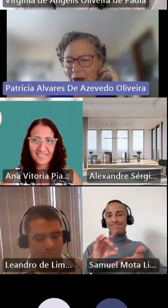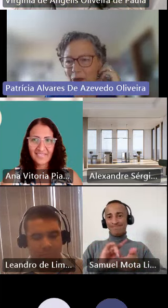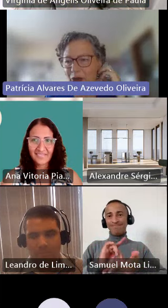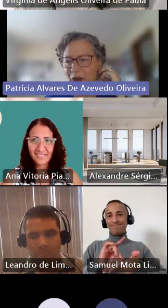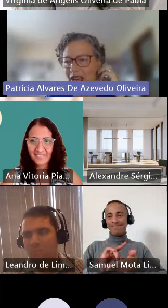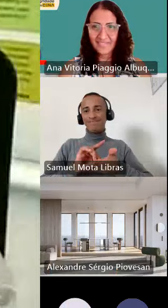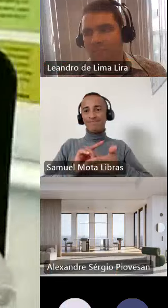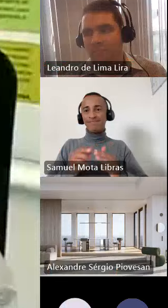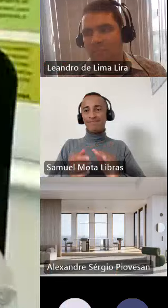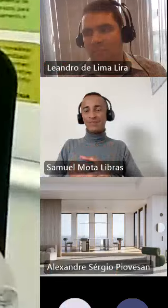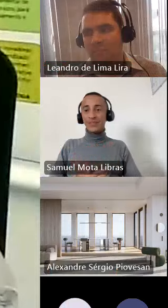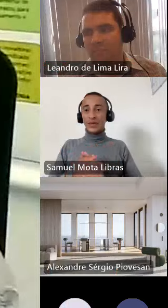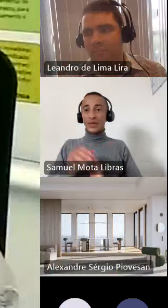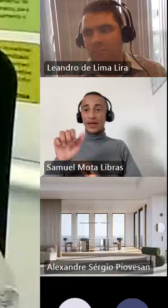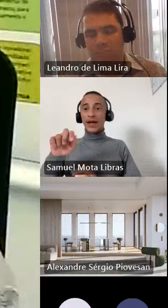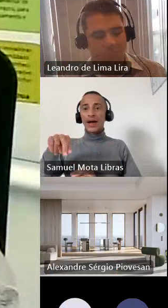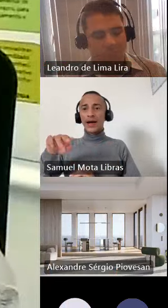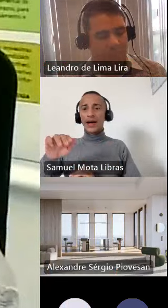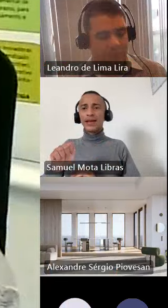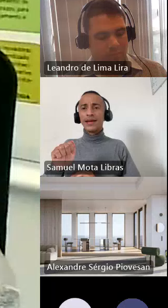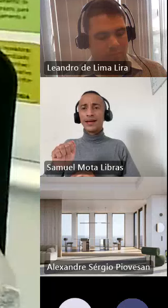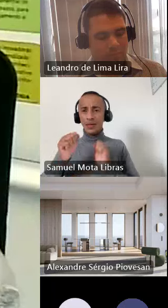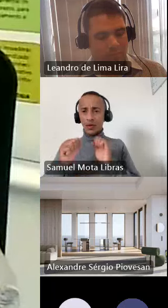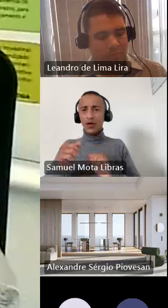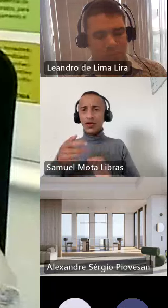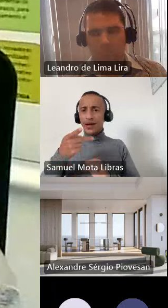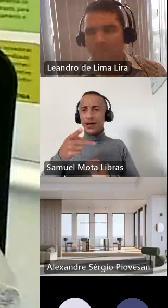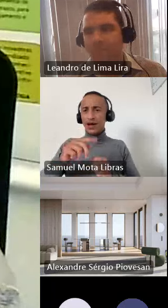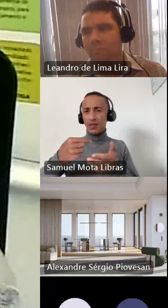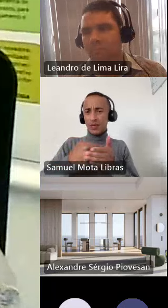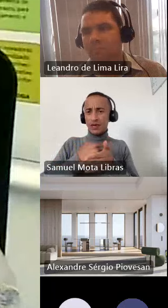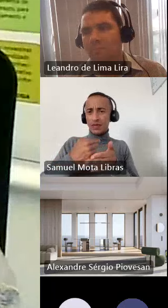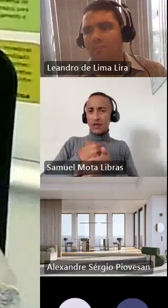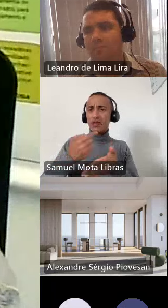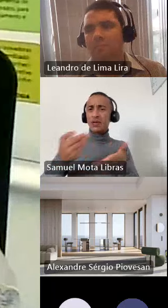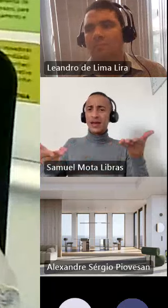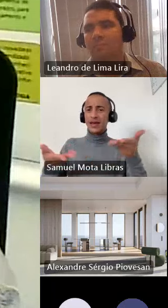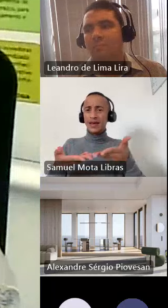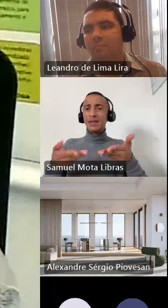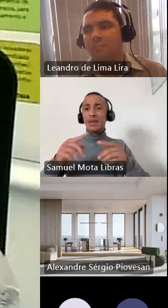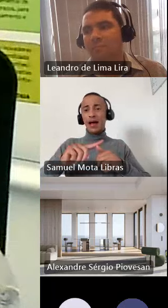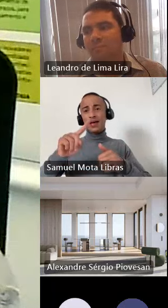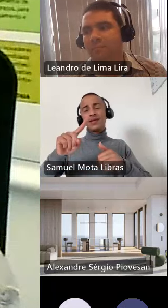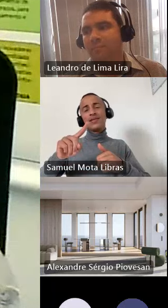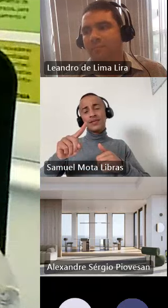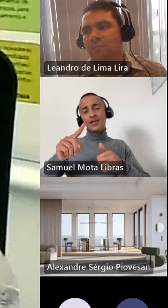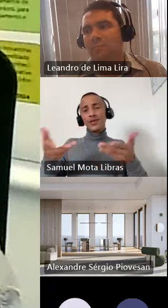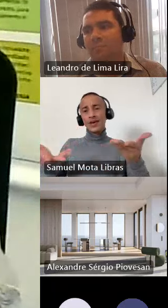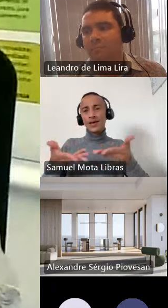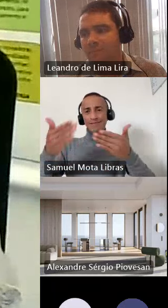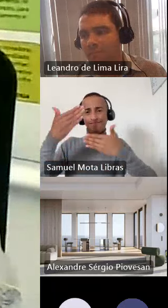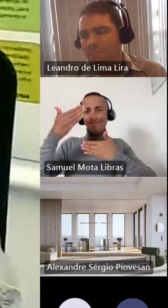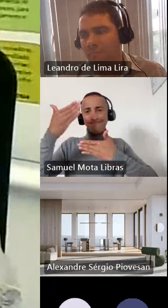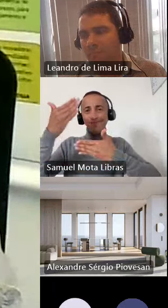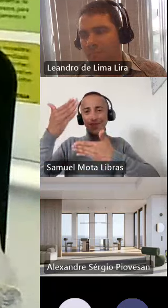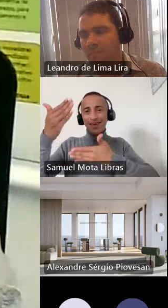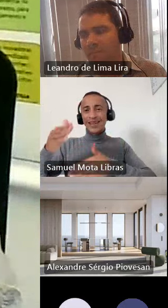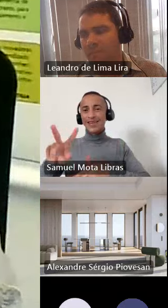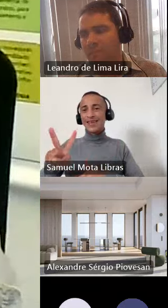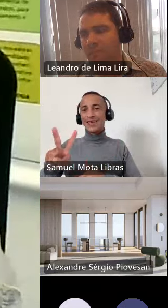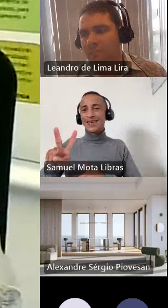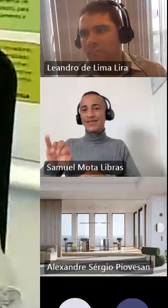a eu posso falar antes só que alguém entrou aqui para fazer uma pergunta mas eu queria primeiro assim super agradecer a Virgínia eu fiquei brincando aqui pensando